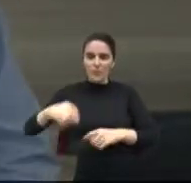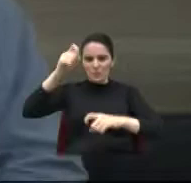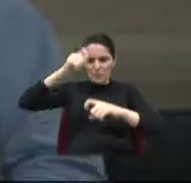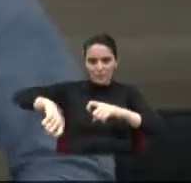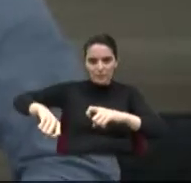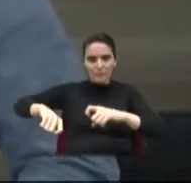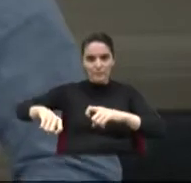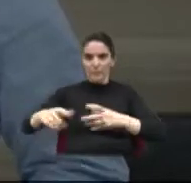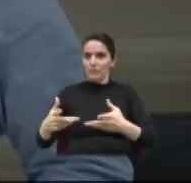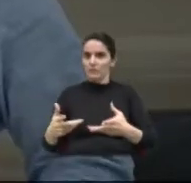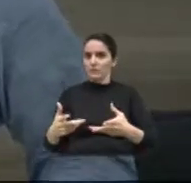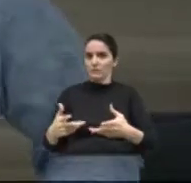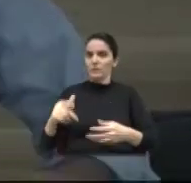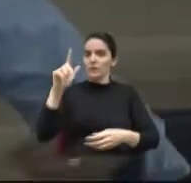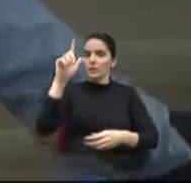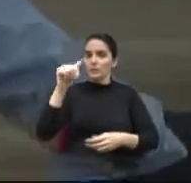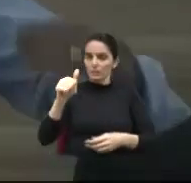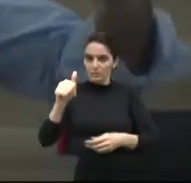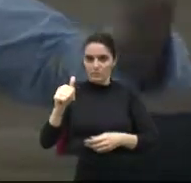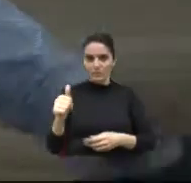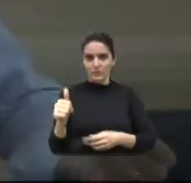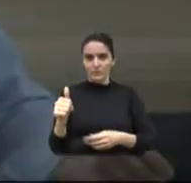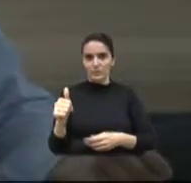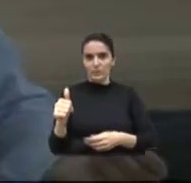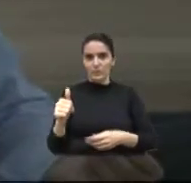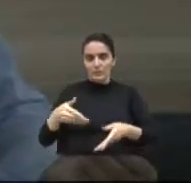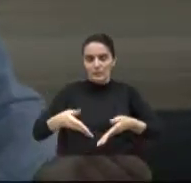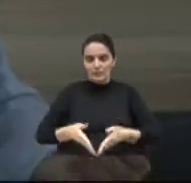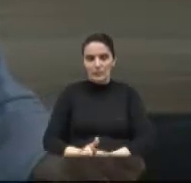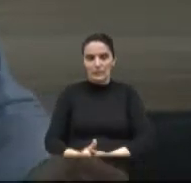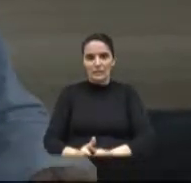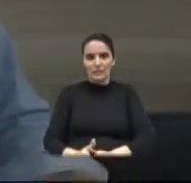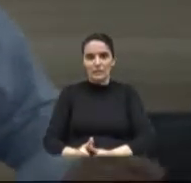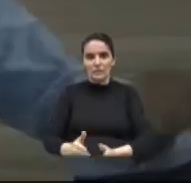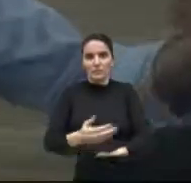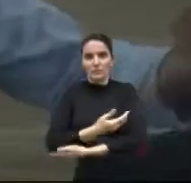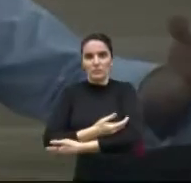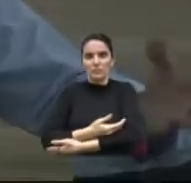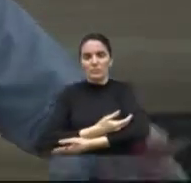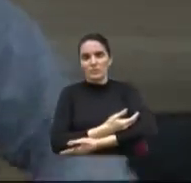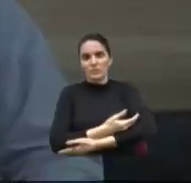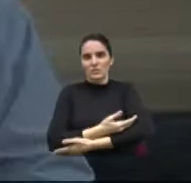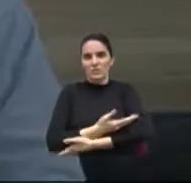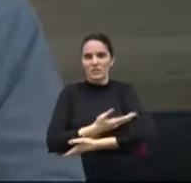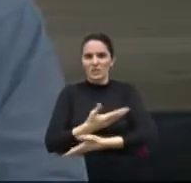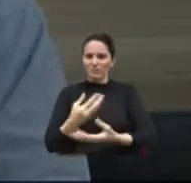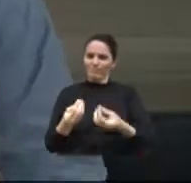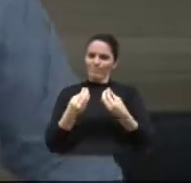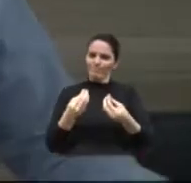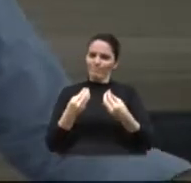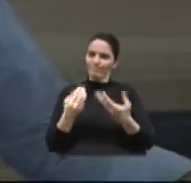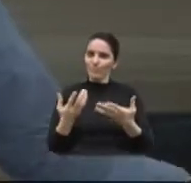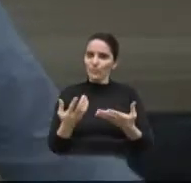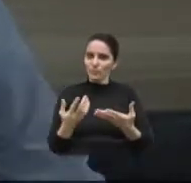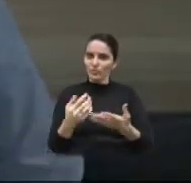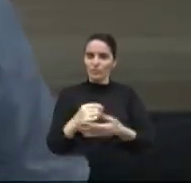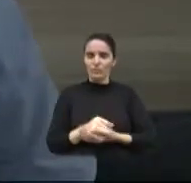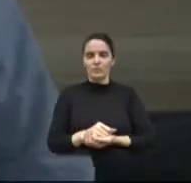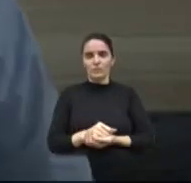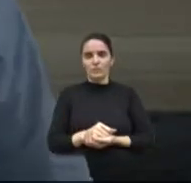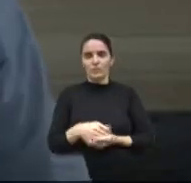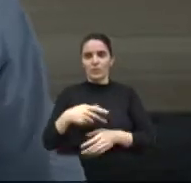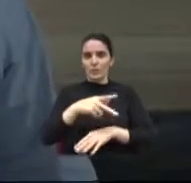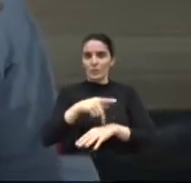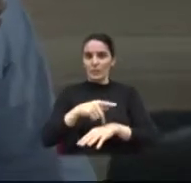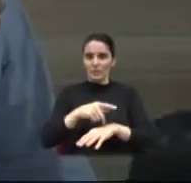estuprada, e ter depois que nasceu uma criança fruto de uma desgraça e de uma discórdia. Entendo que o país está